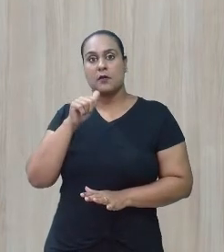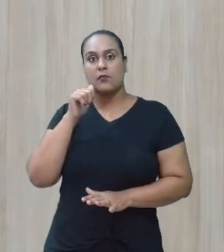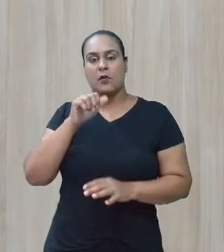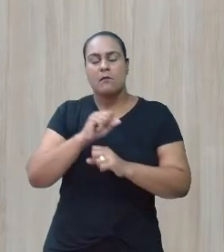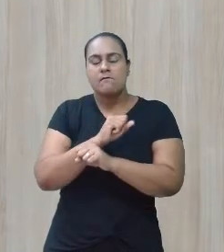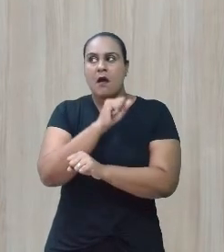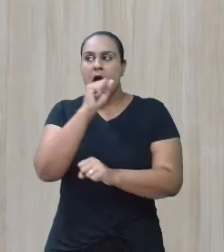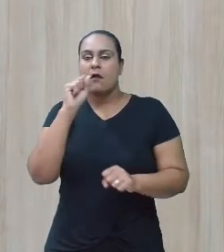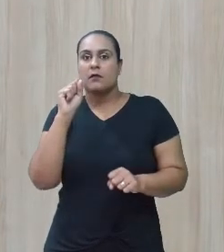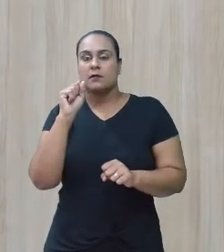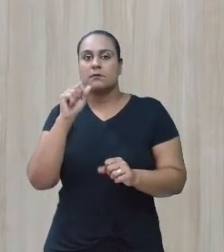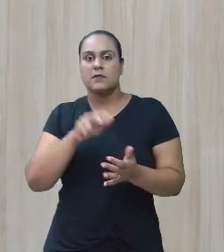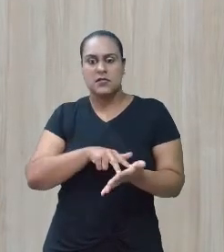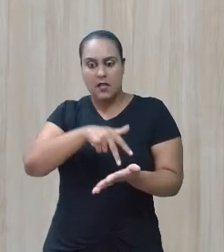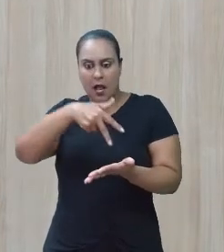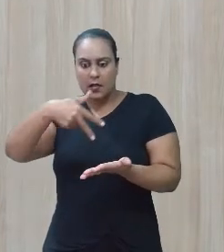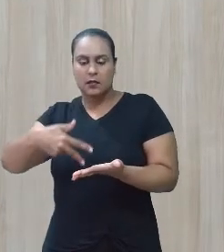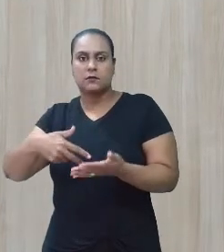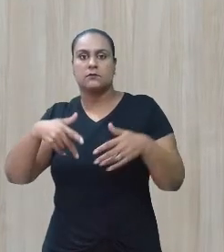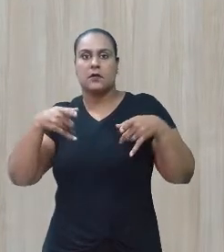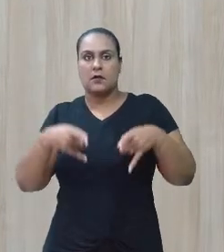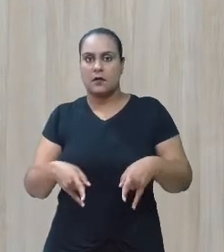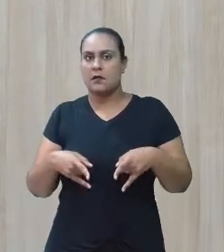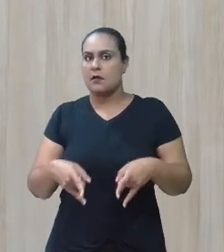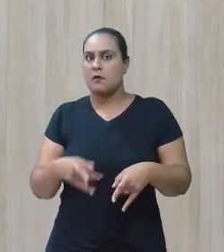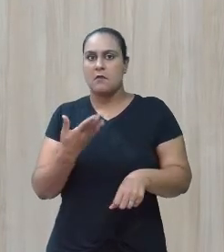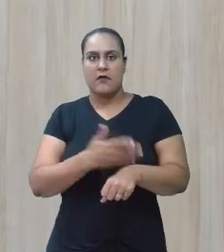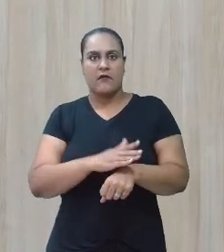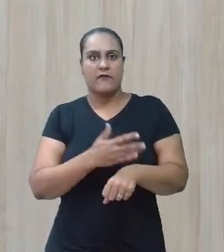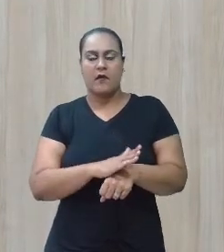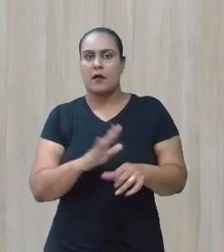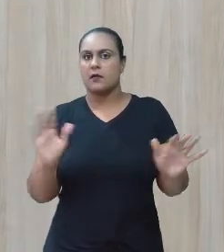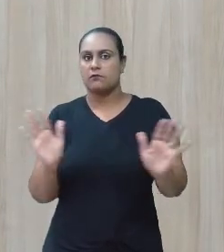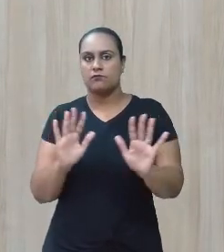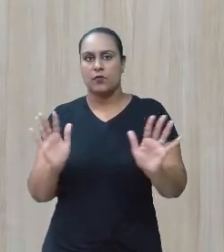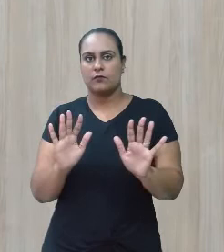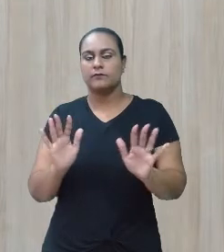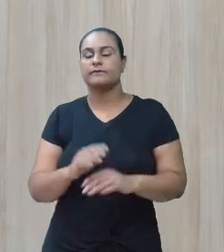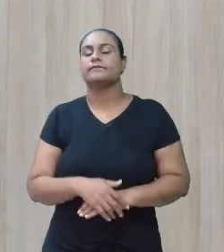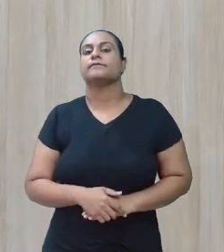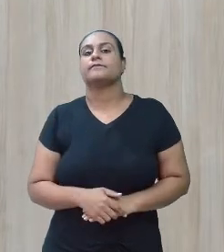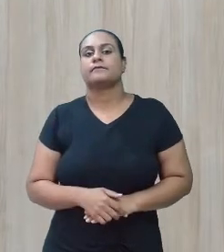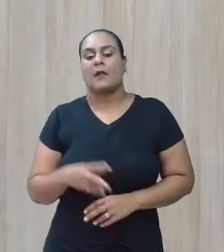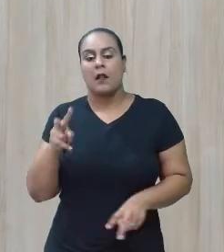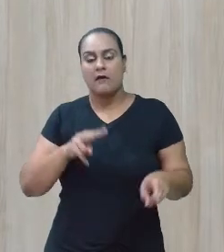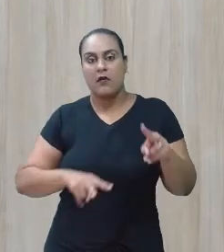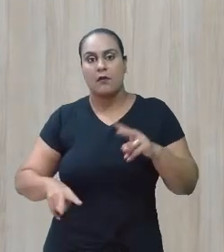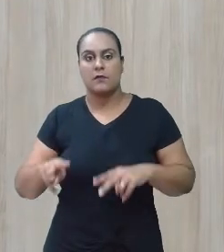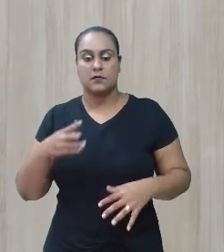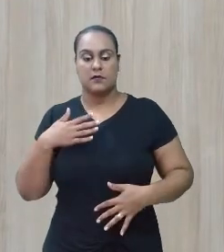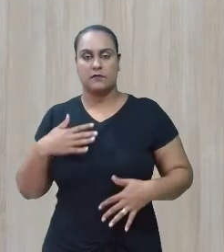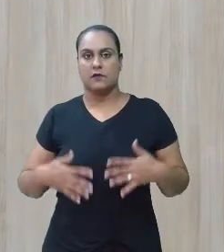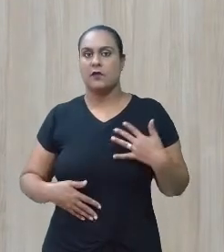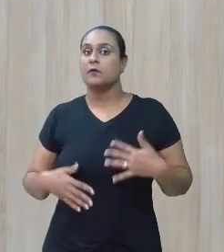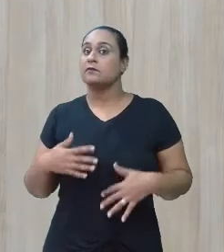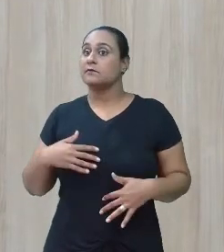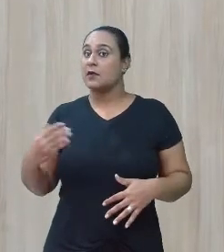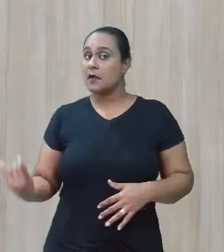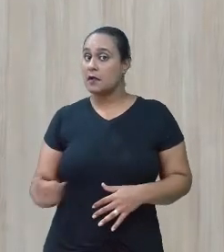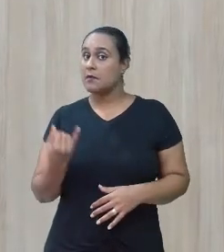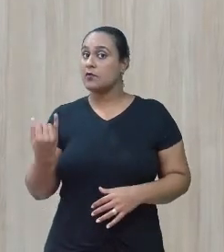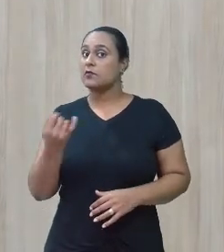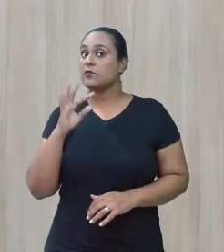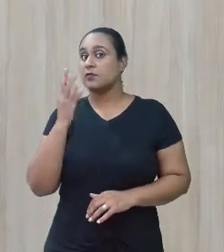cama realmente, sem fazer nenhuma atividade, nem andar. E aí ela vai observando o corpo dela. Isso aí é muito importante